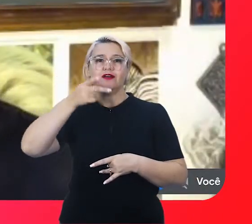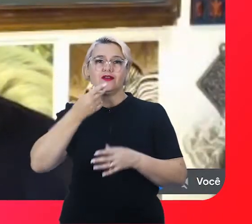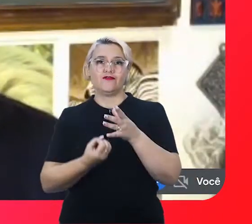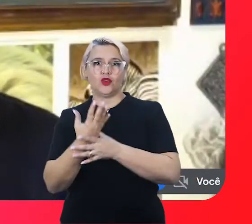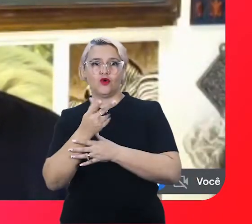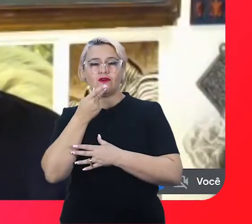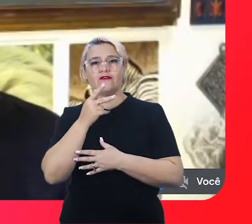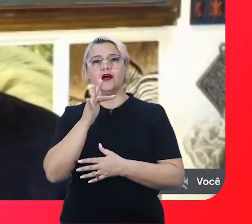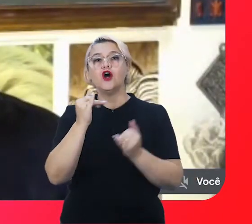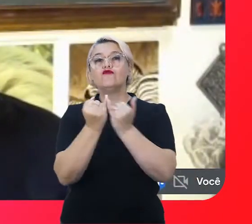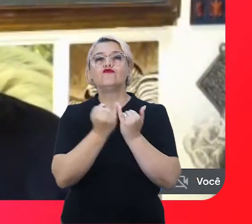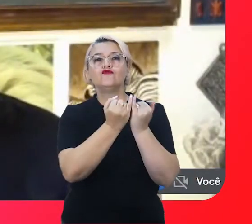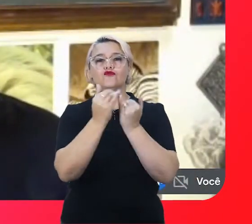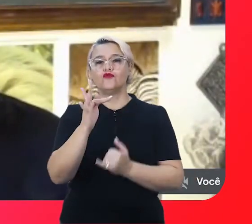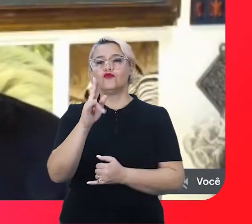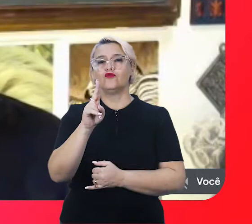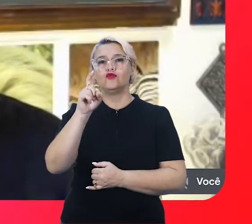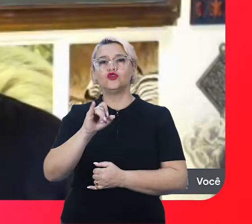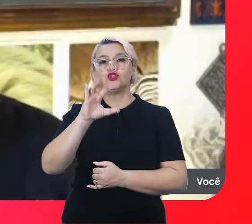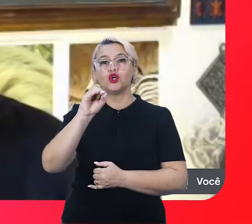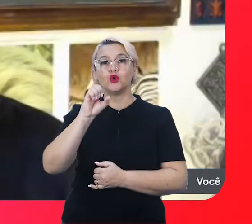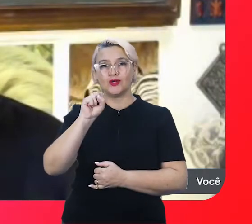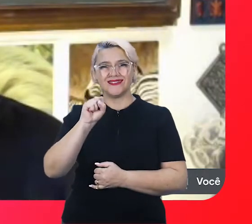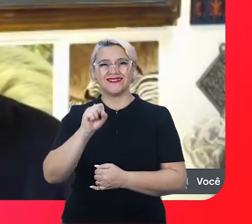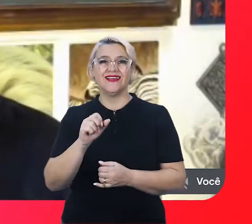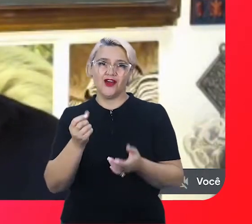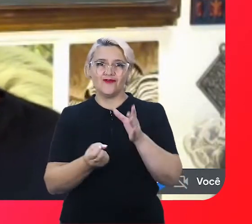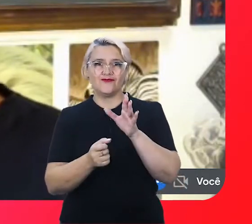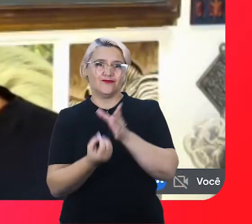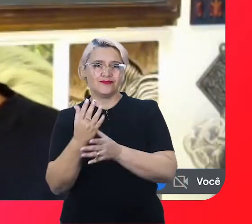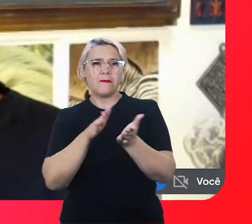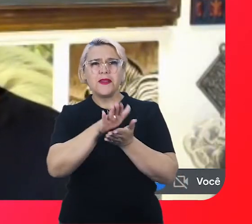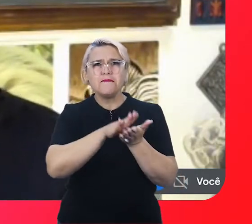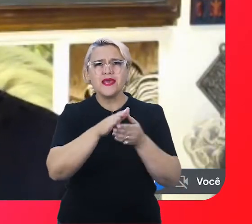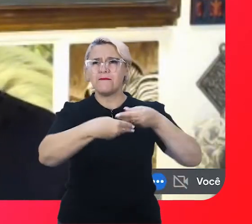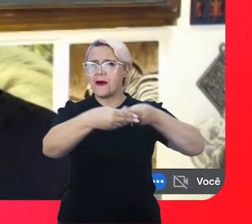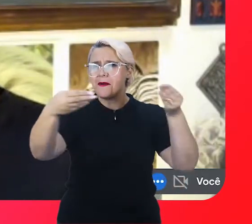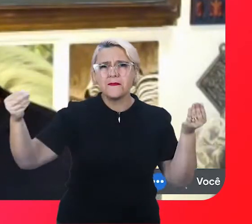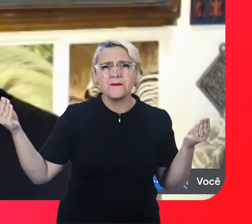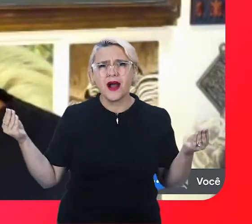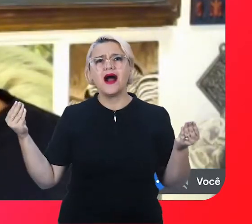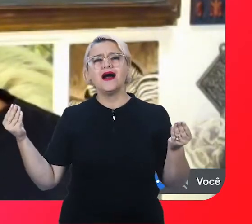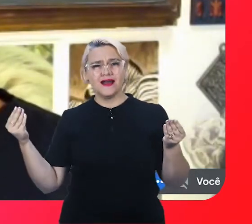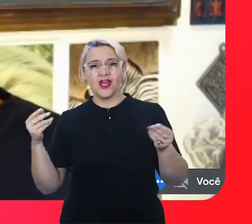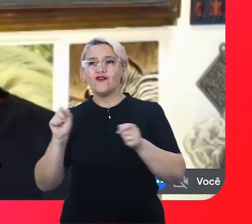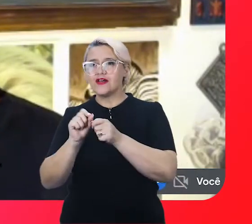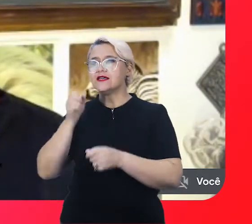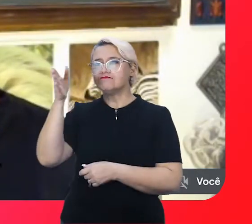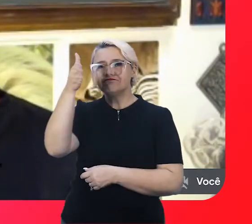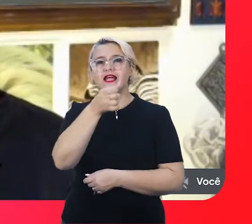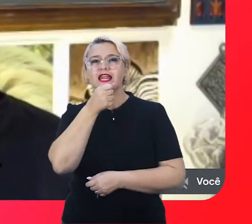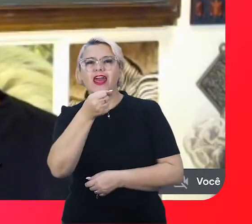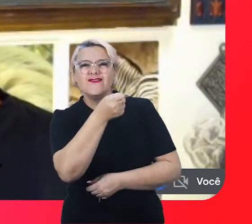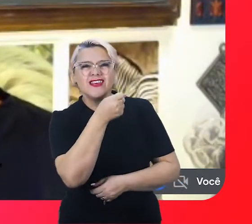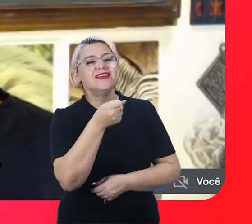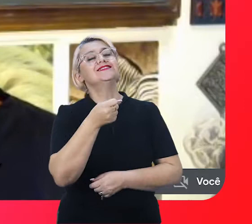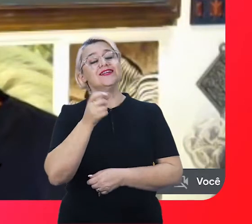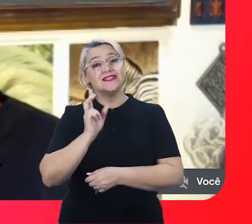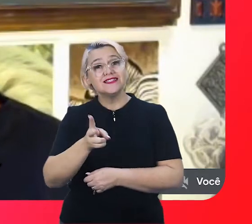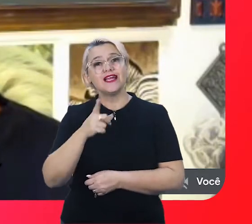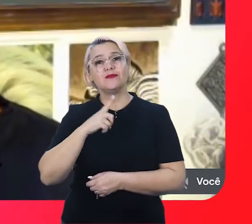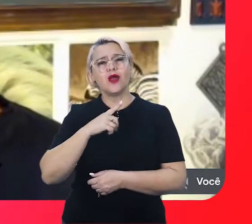Fuxicos. Ah, que legal! Então, assim, a gente imprimia, distribuía, eu fazia muita entrevista. Eu Aham, sempre gostei muito